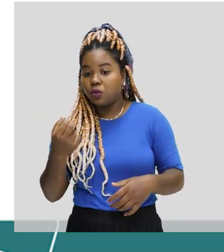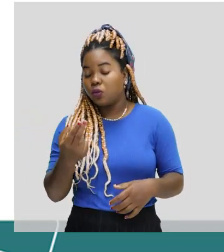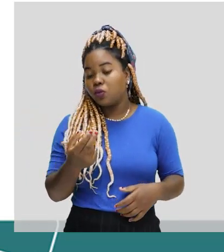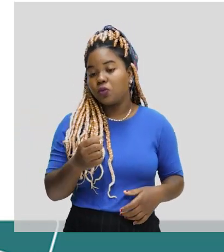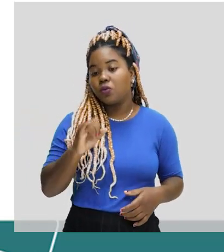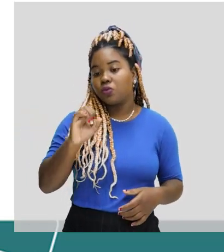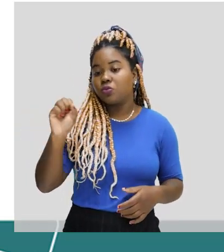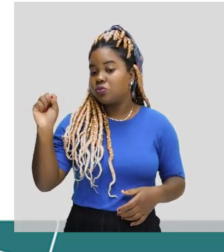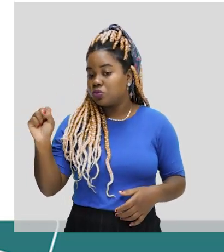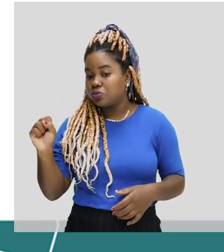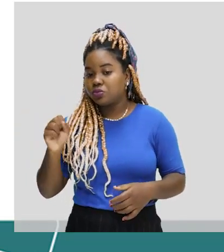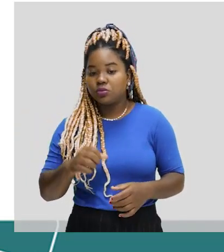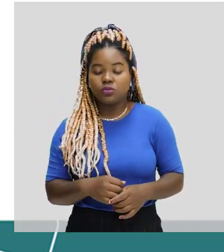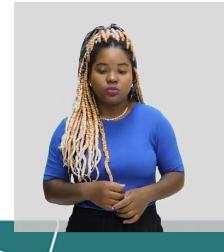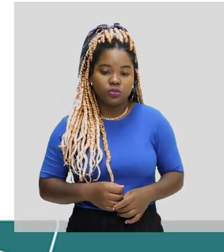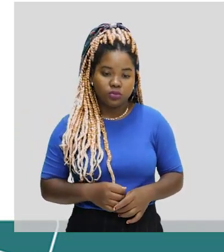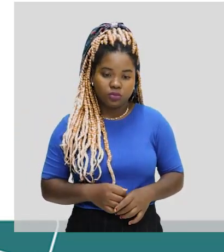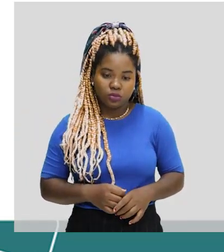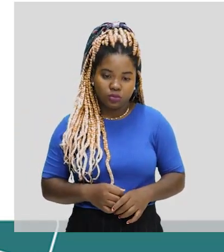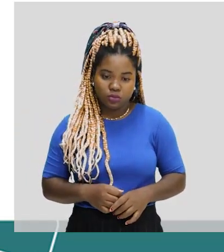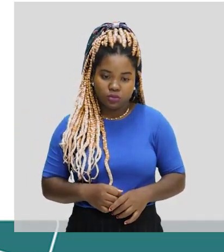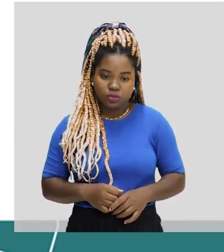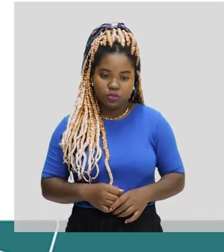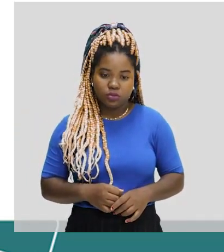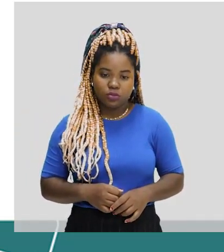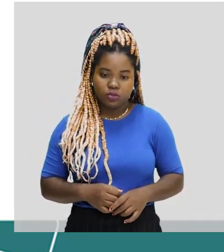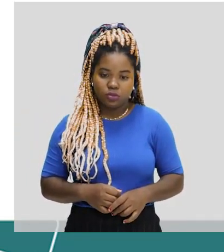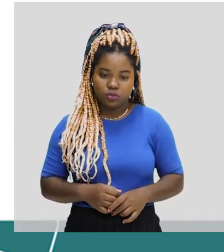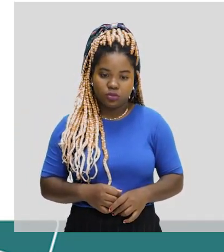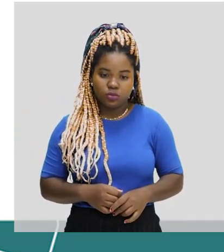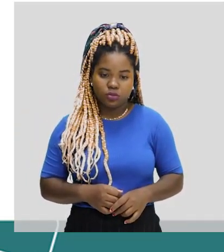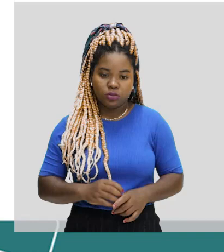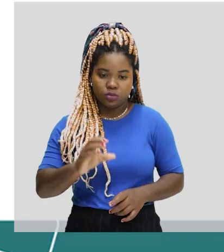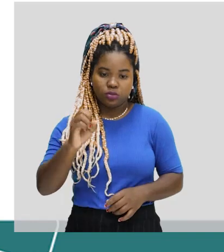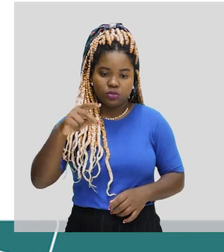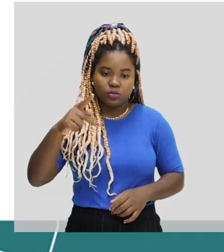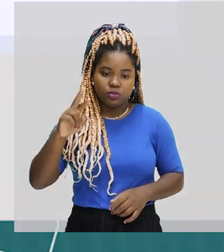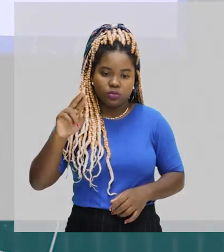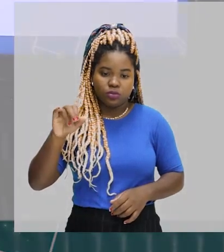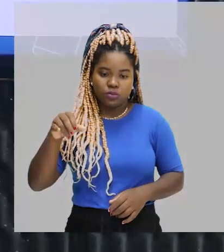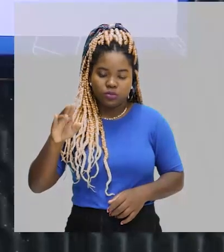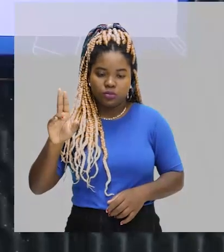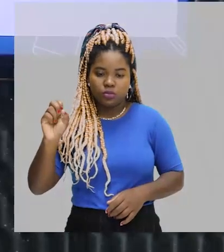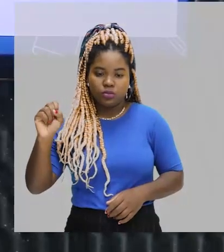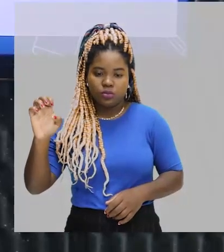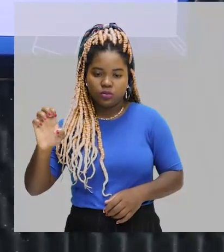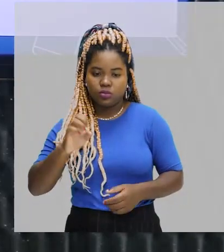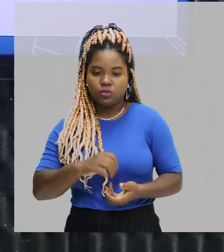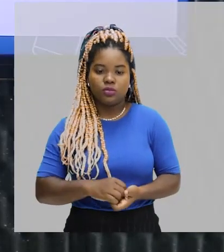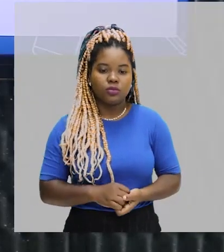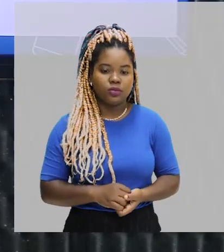de indeterminação do sujeito. Comprou-se terrenos no subúrbio.